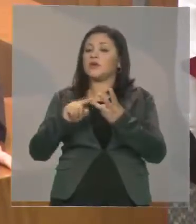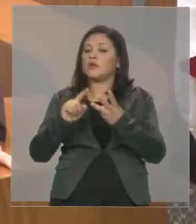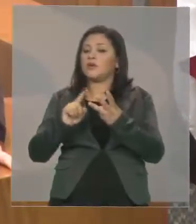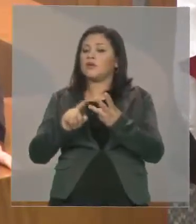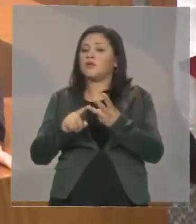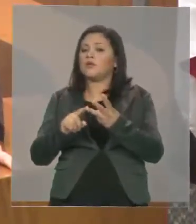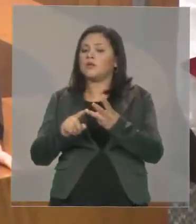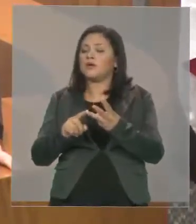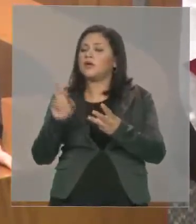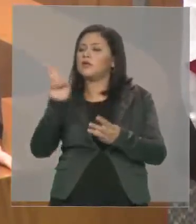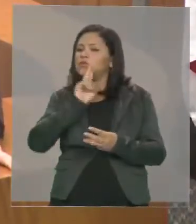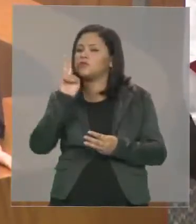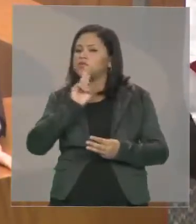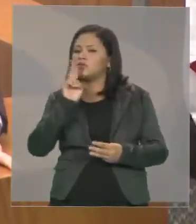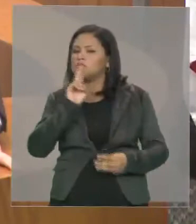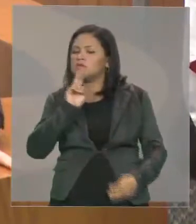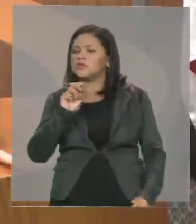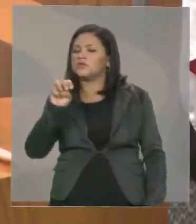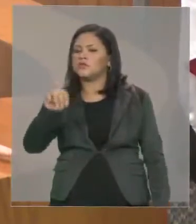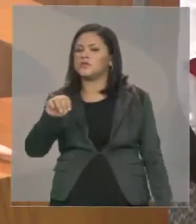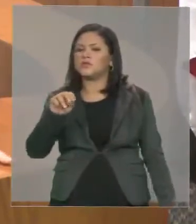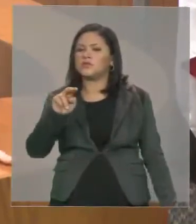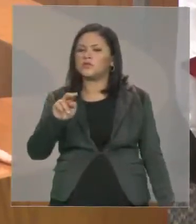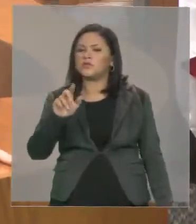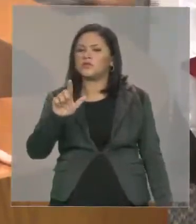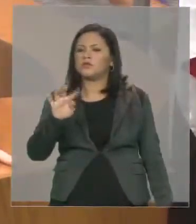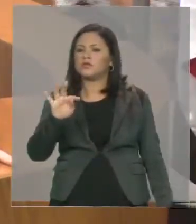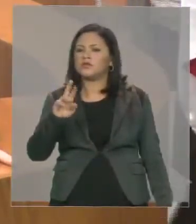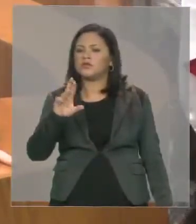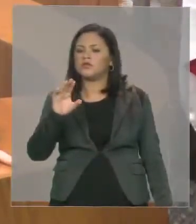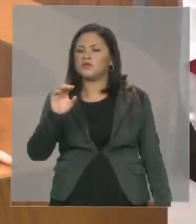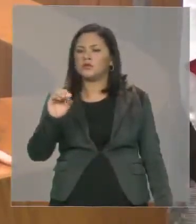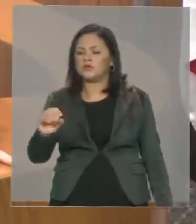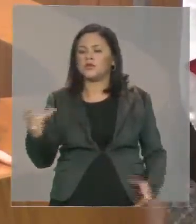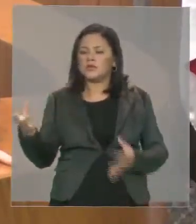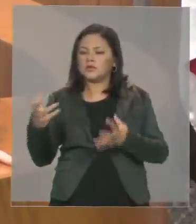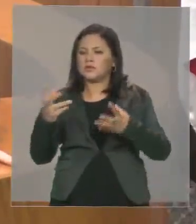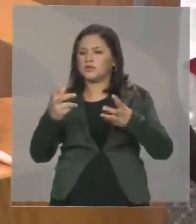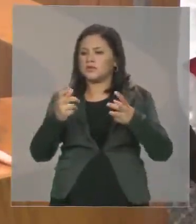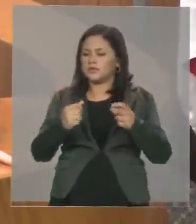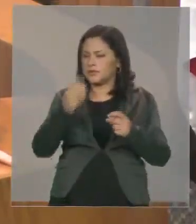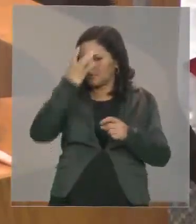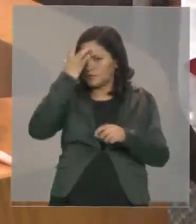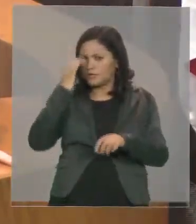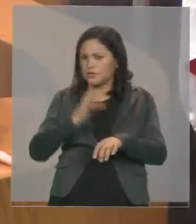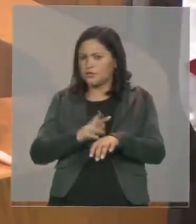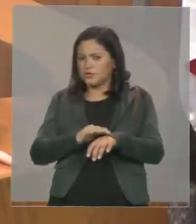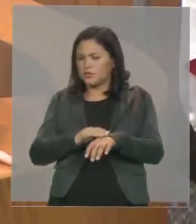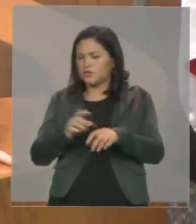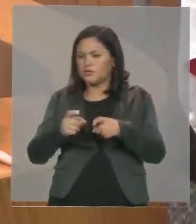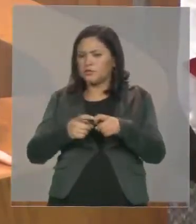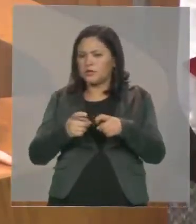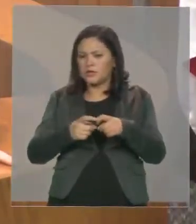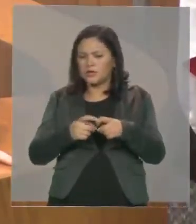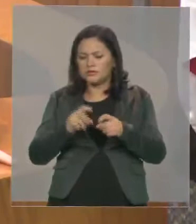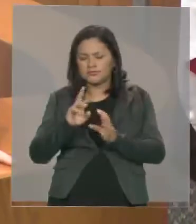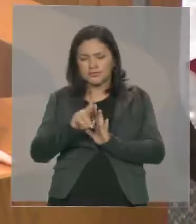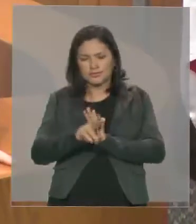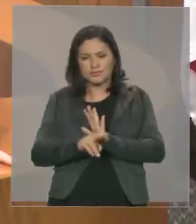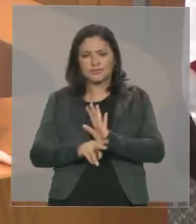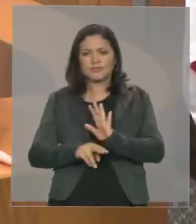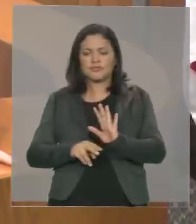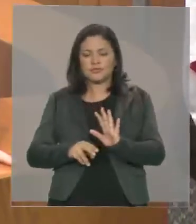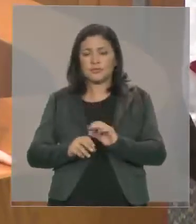emergencial, eu acho que fica claro a todos nós e a quem nos ouve